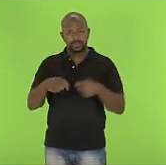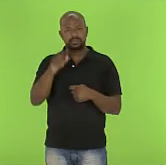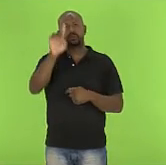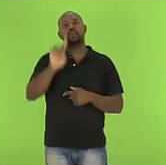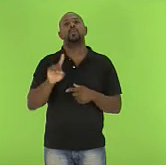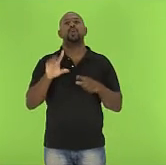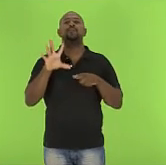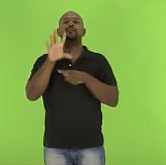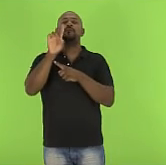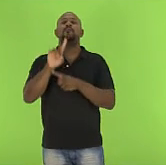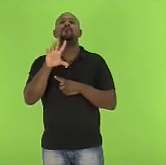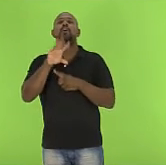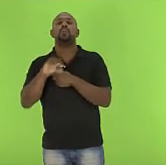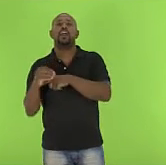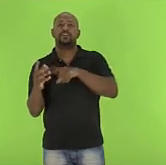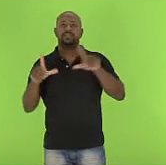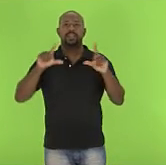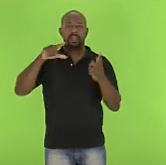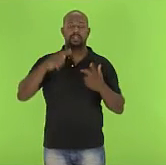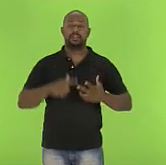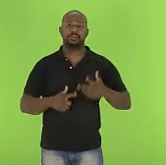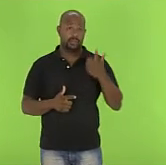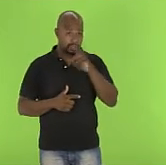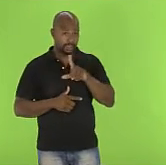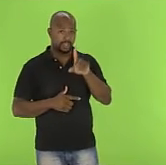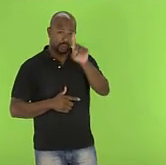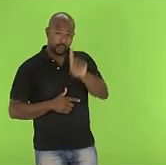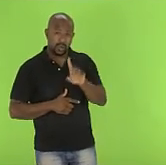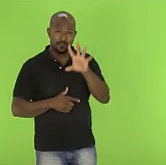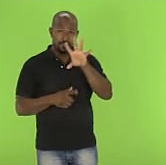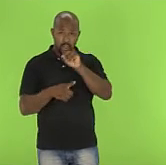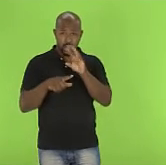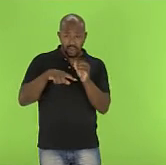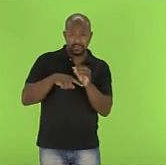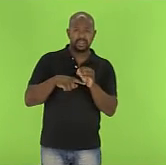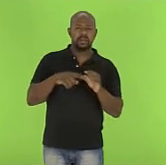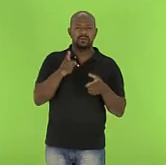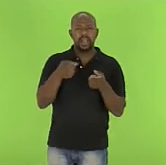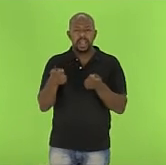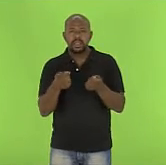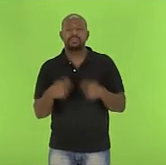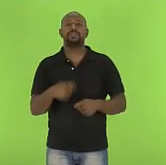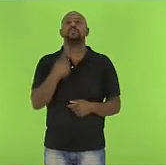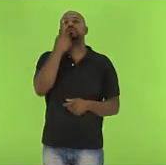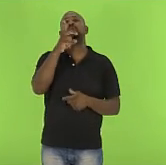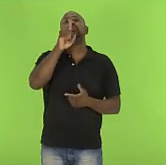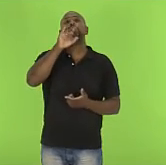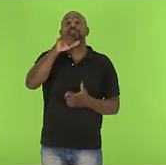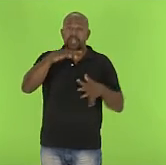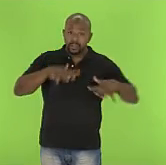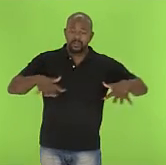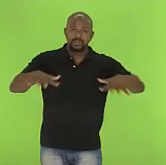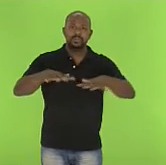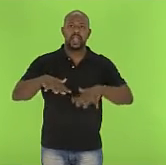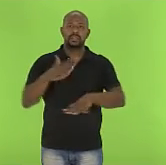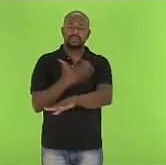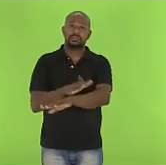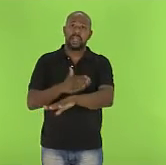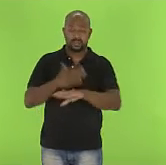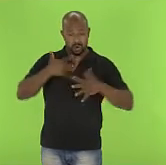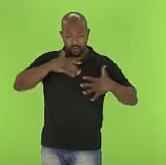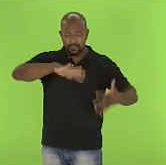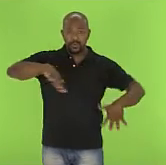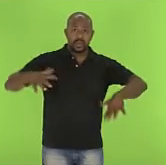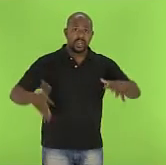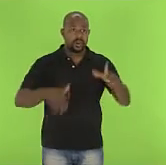então, do diretor de fotografia. Então, para eu ter o diretor de fotografia e o elenco afinado, eu preciso de um dia de ensaio no espaço,